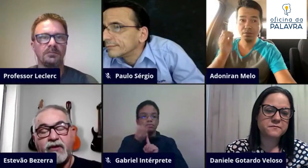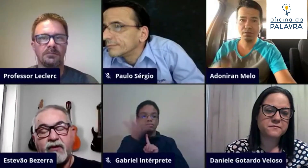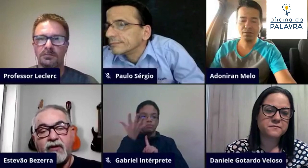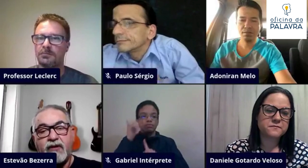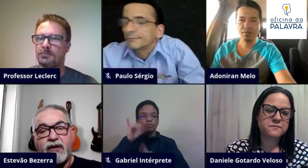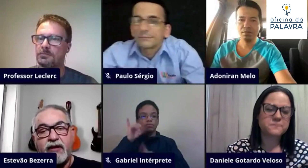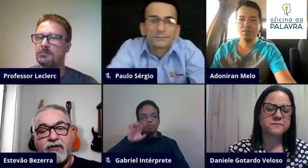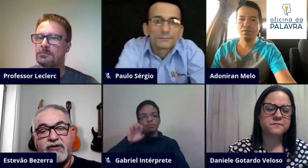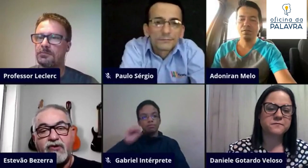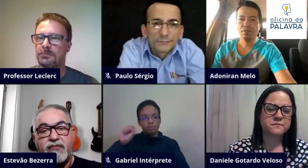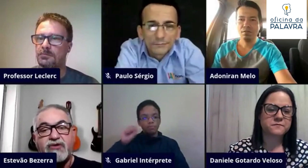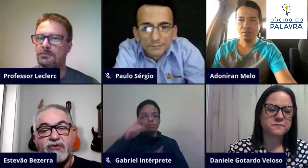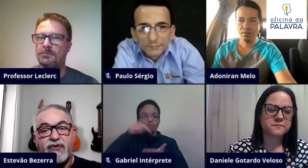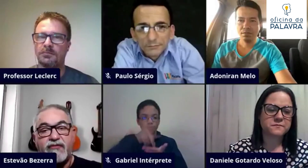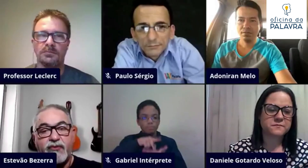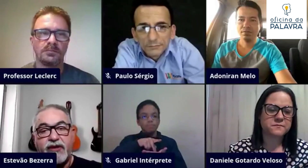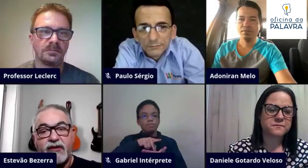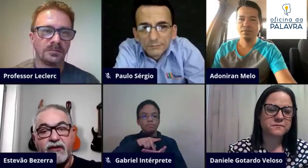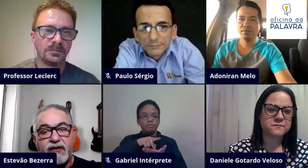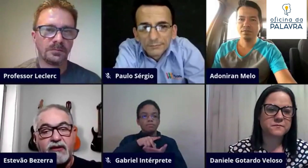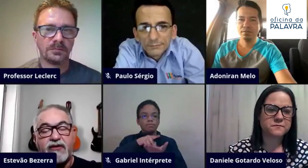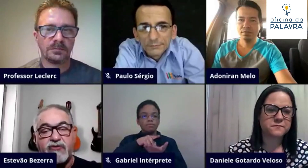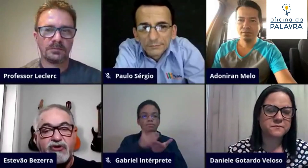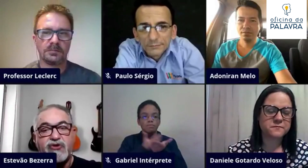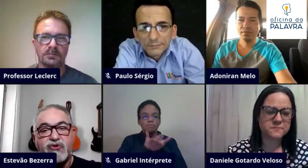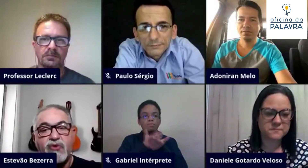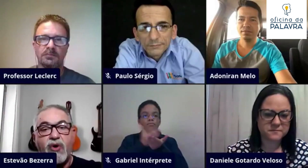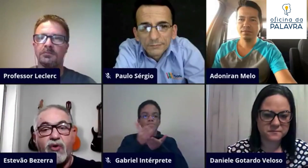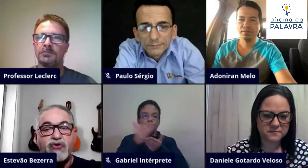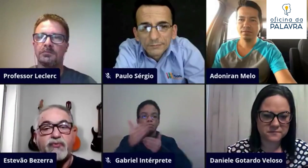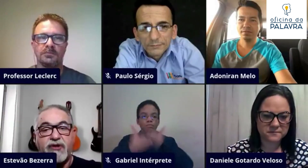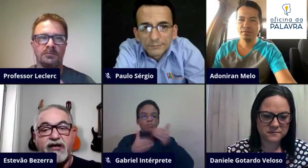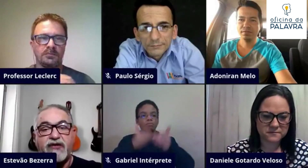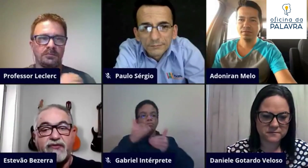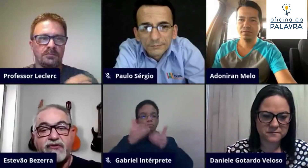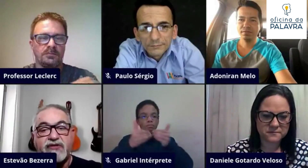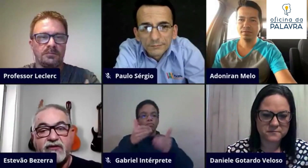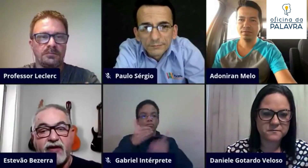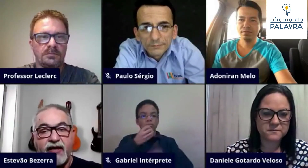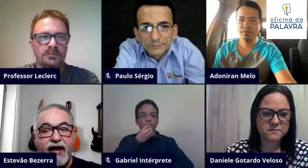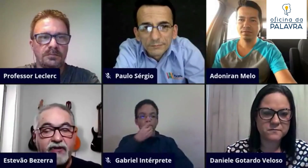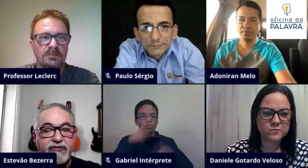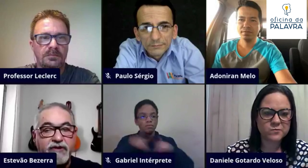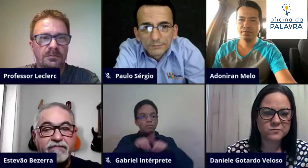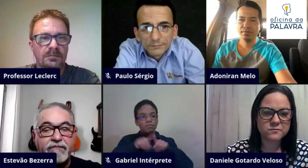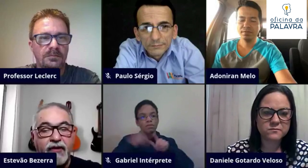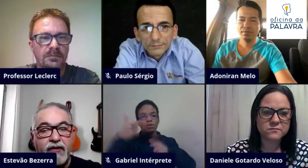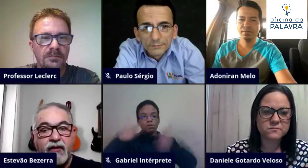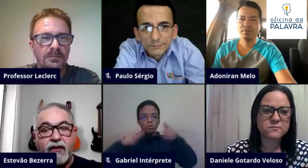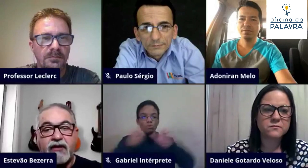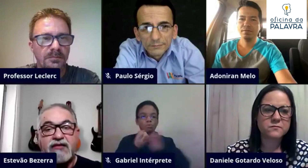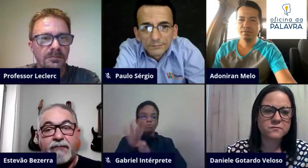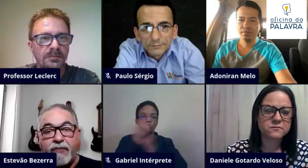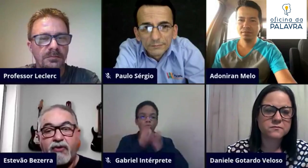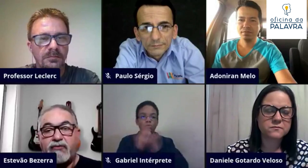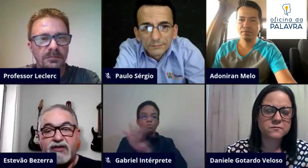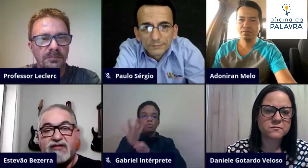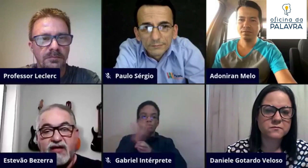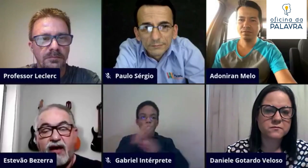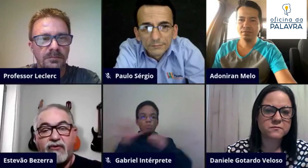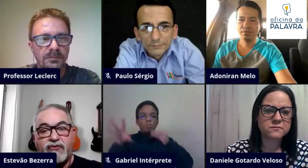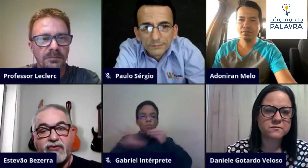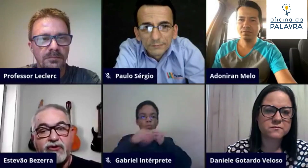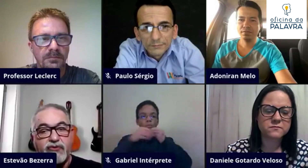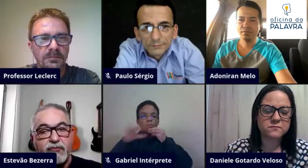oficialização. E aí a coisa começou a fluir, e dentro disso, outros projetos foram sendo agregados, né? Esse